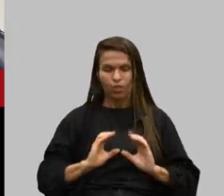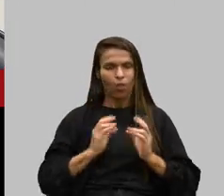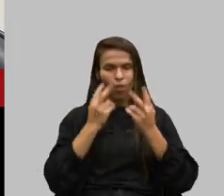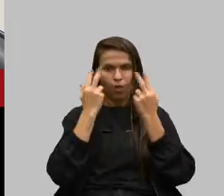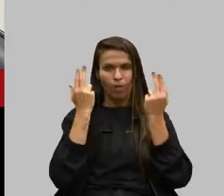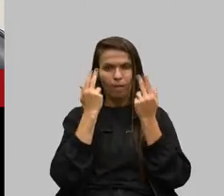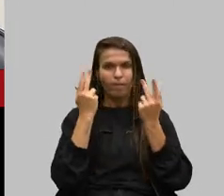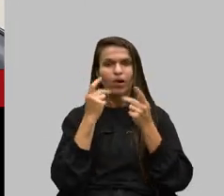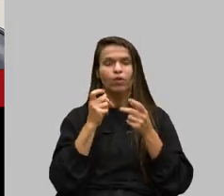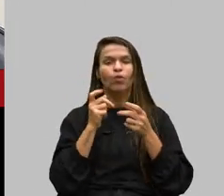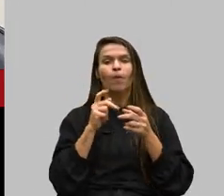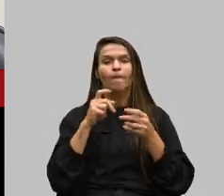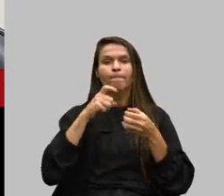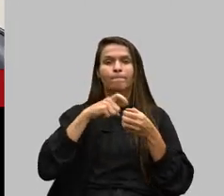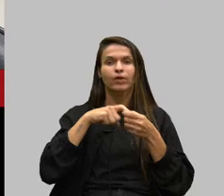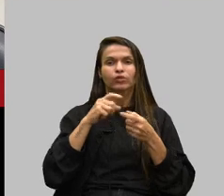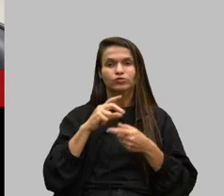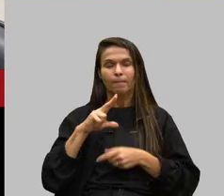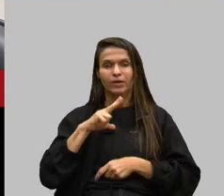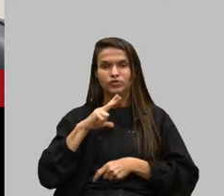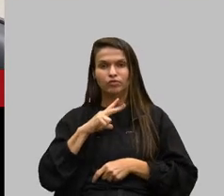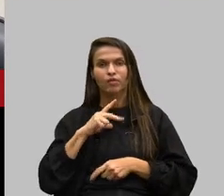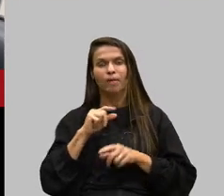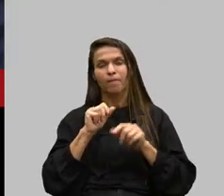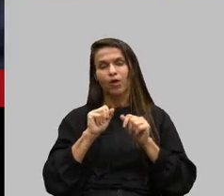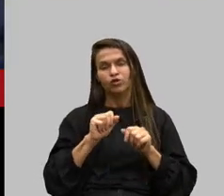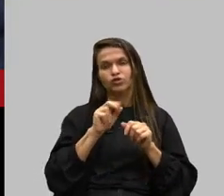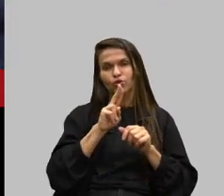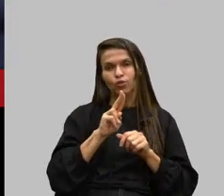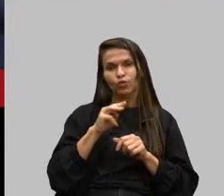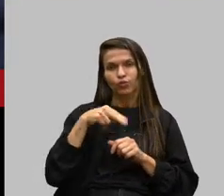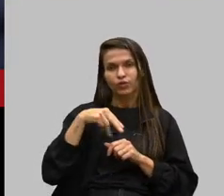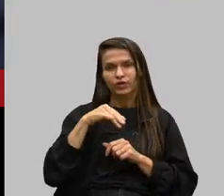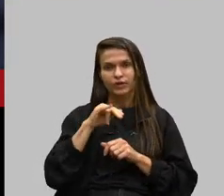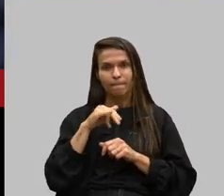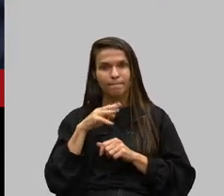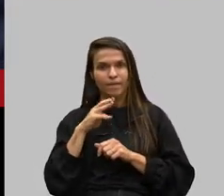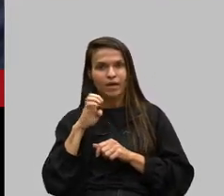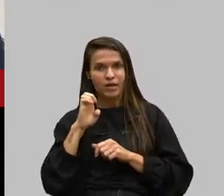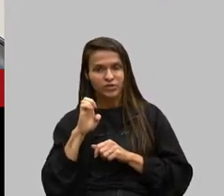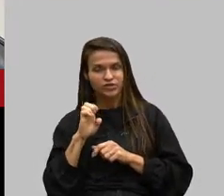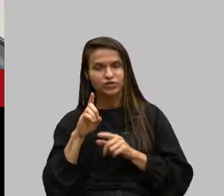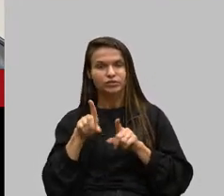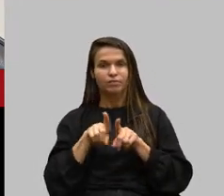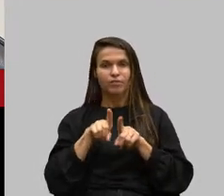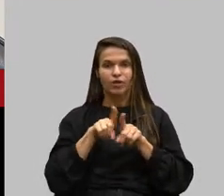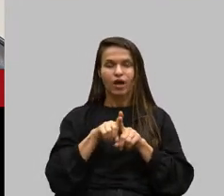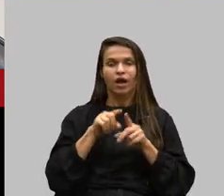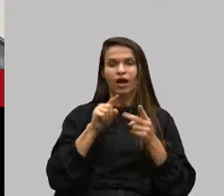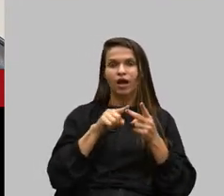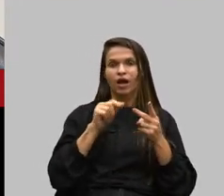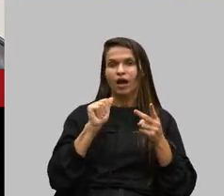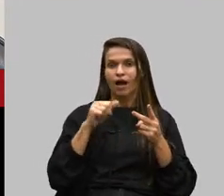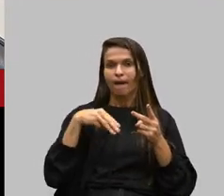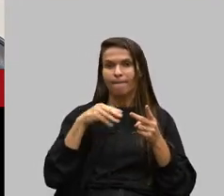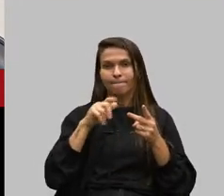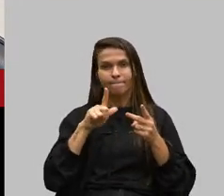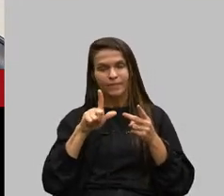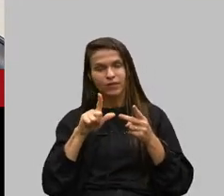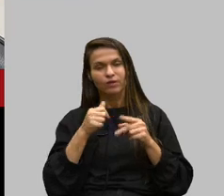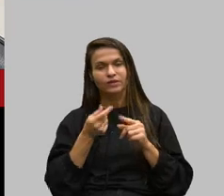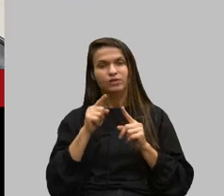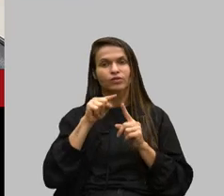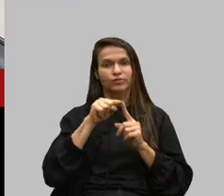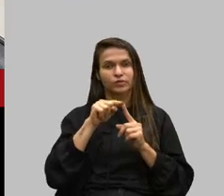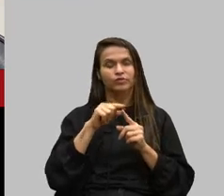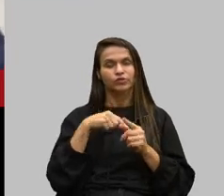particular lá seja num numa Unimed seja num a000 seja num outro qualquer esse é o nosso objetivo então quando a gente pede quando